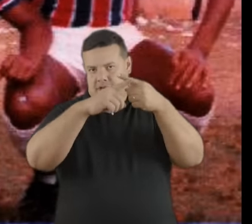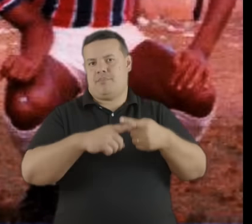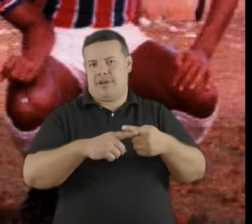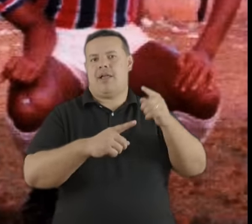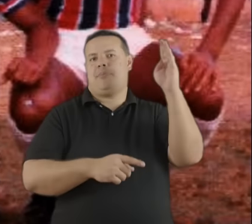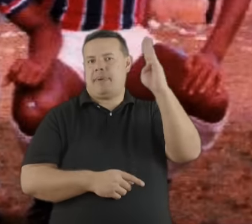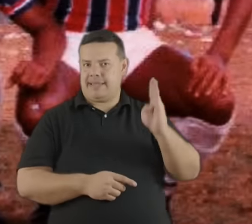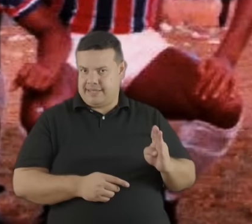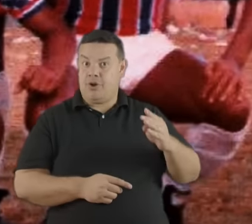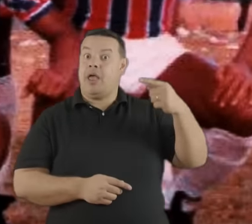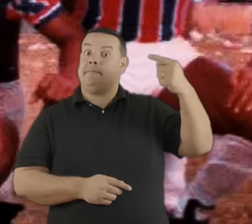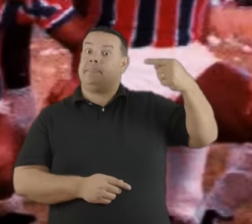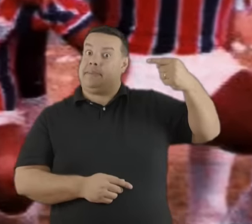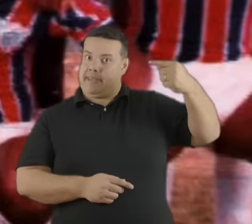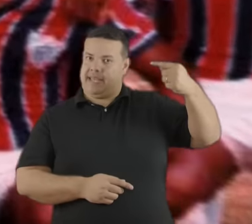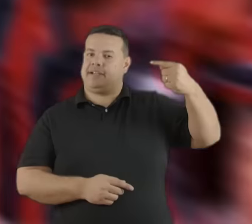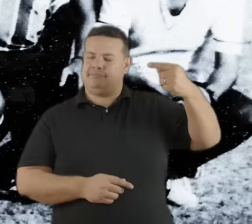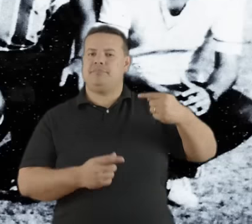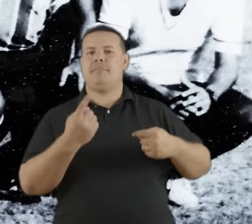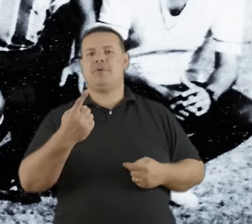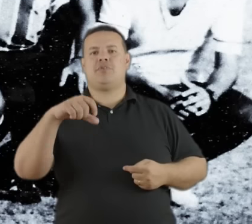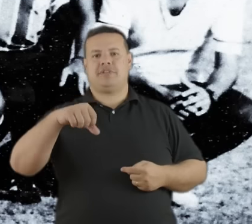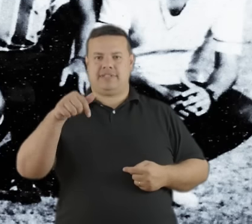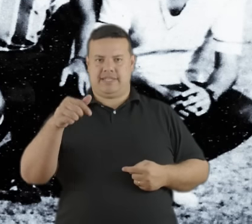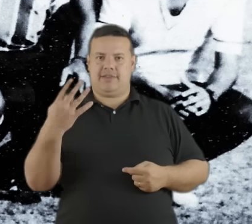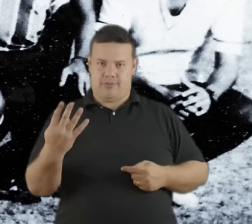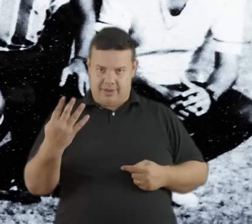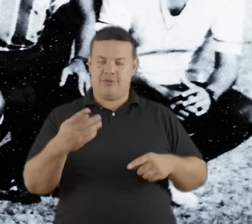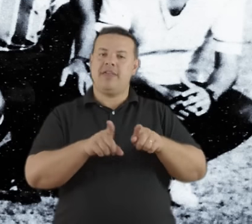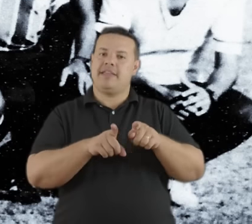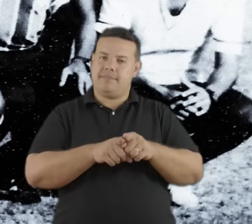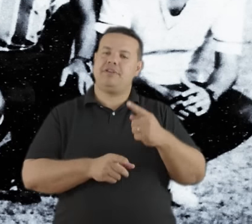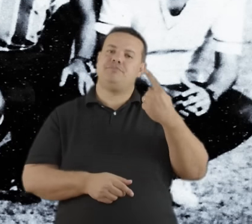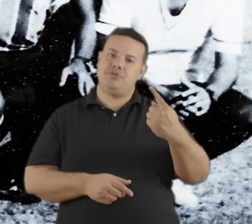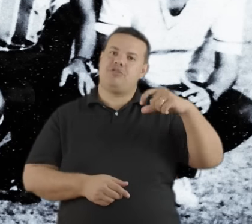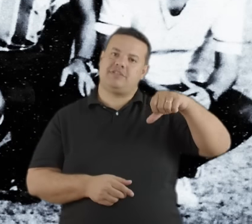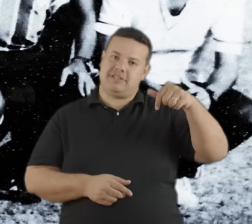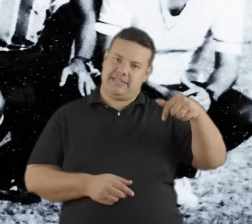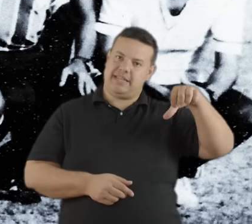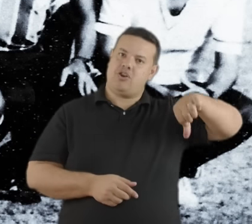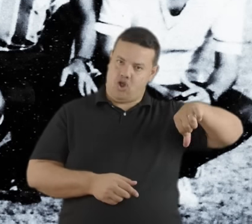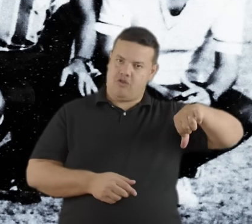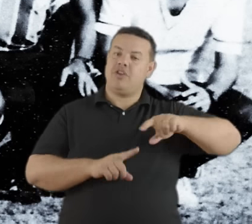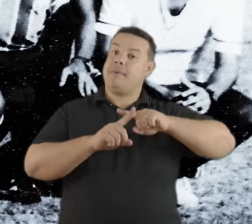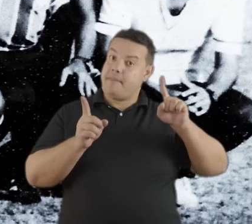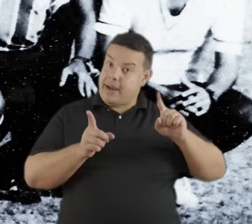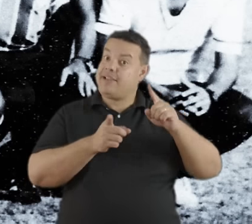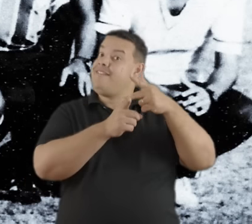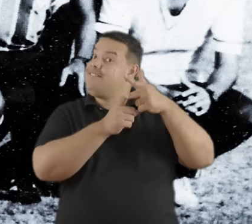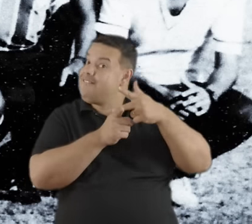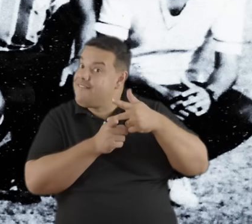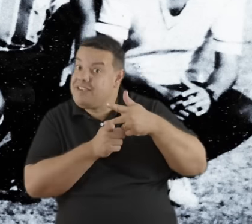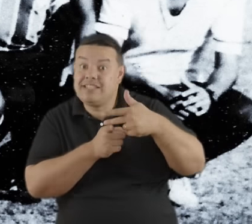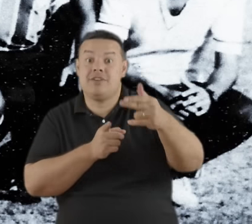dos campeonatos brasileiros da primeira divisão de 1974 e de 1979,